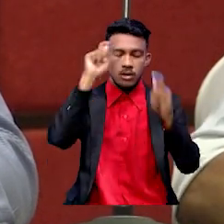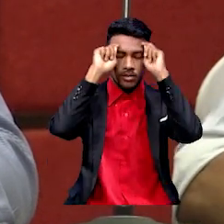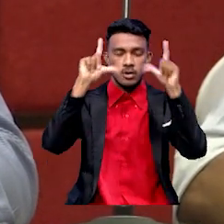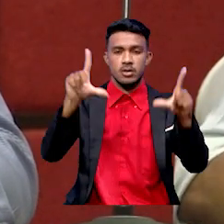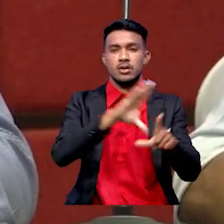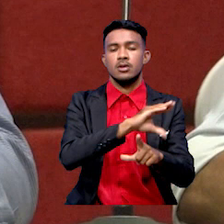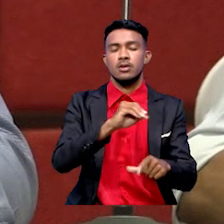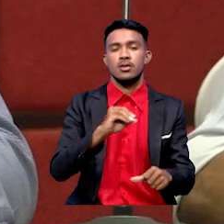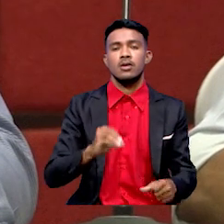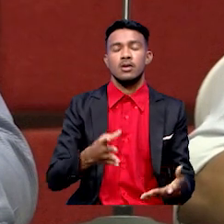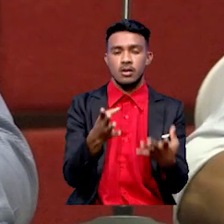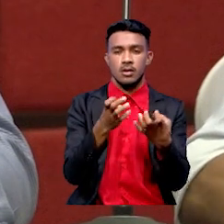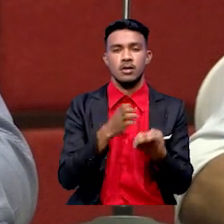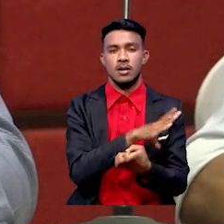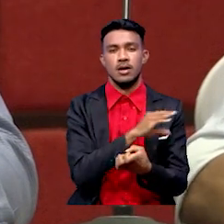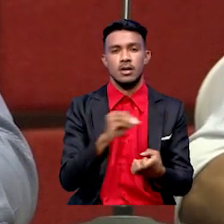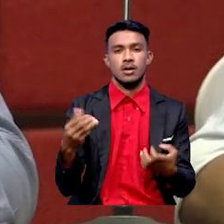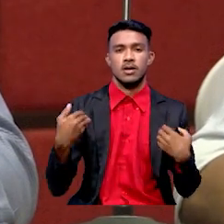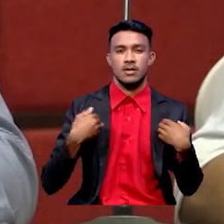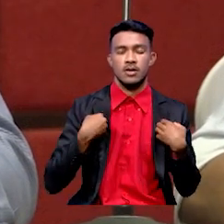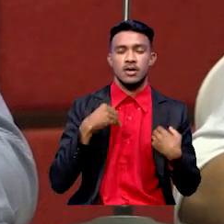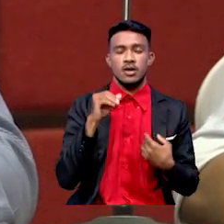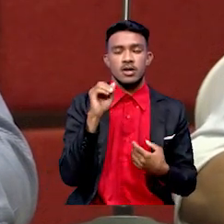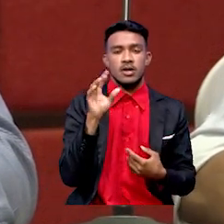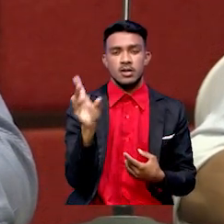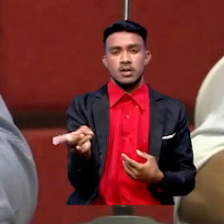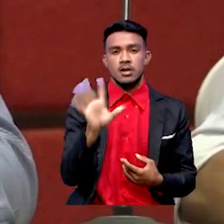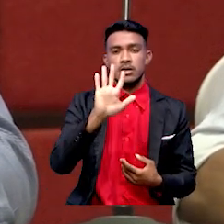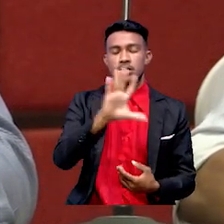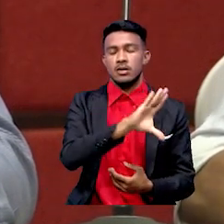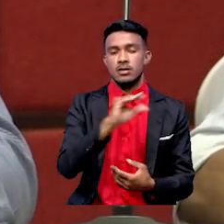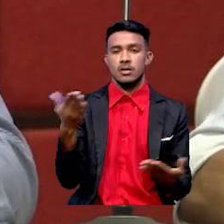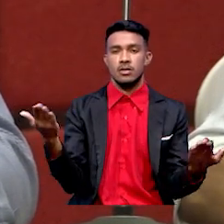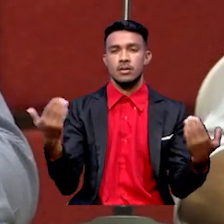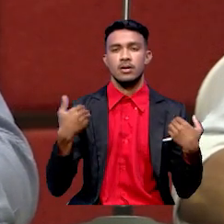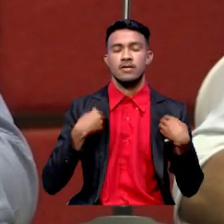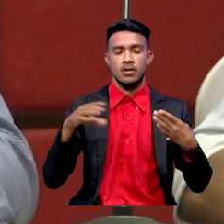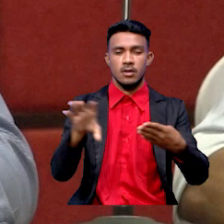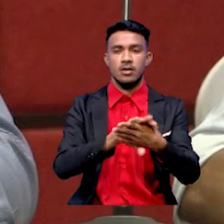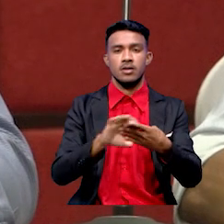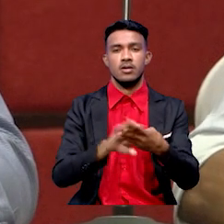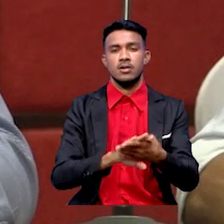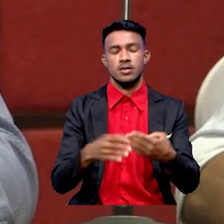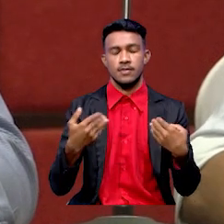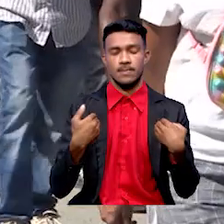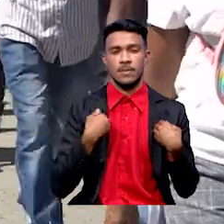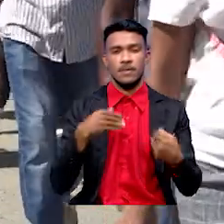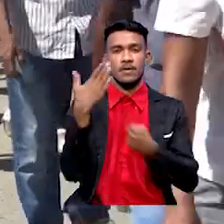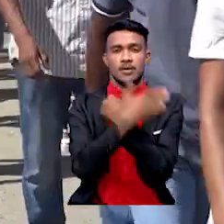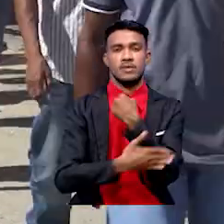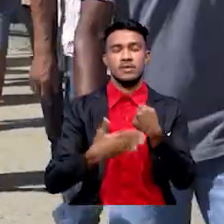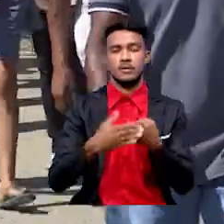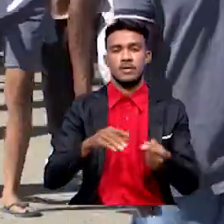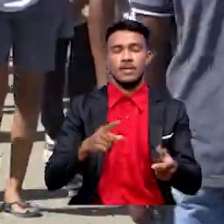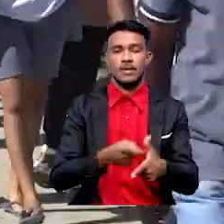de acordo com os preceitos estabelecidos nas leis e procedimentos eleitorais em vigor no país.